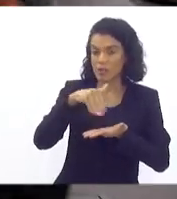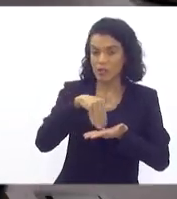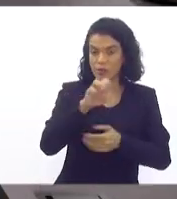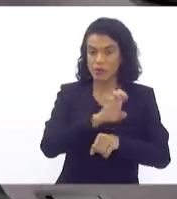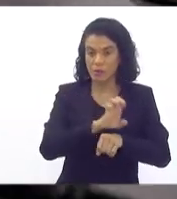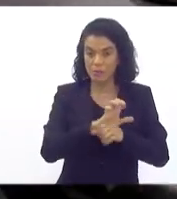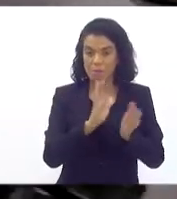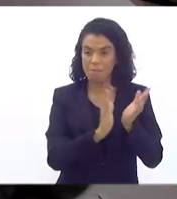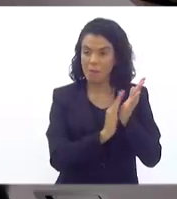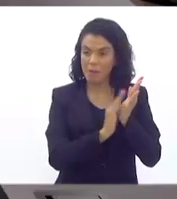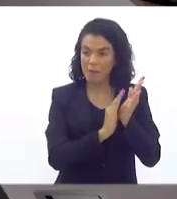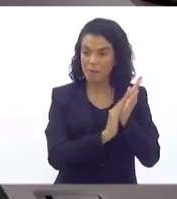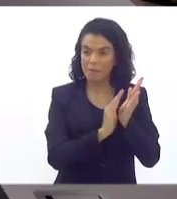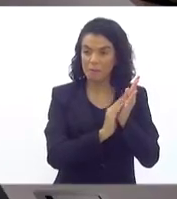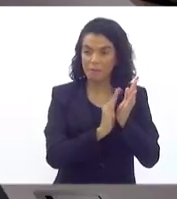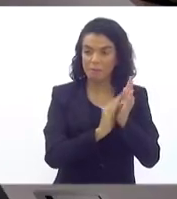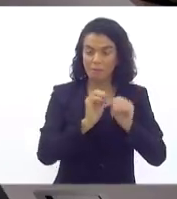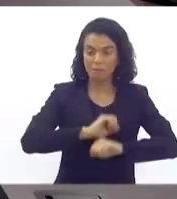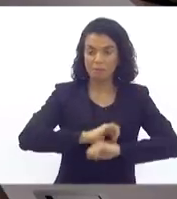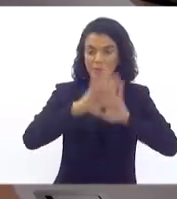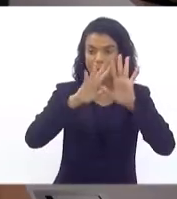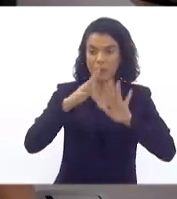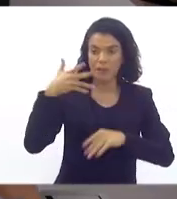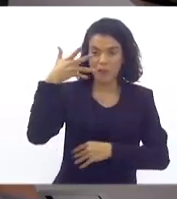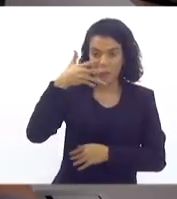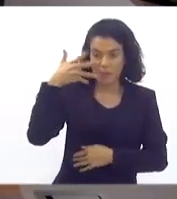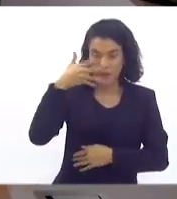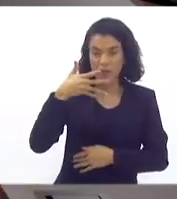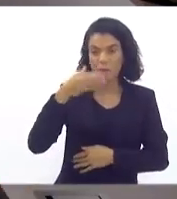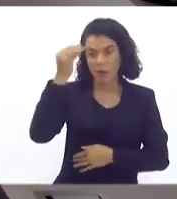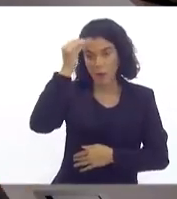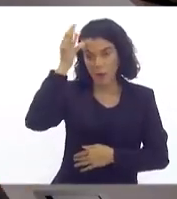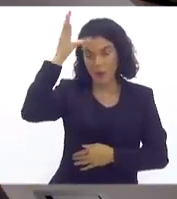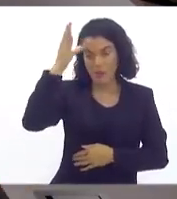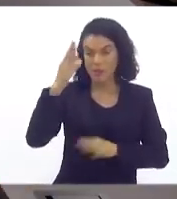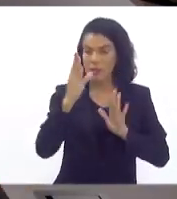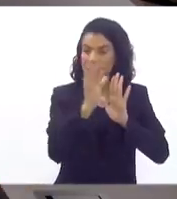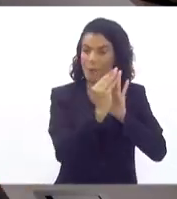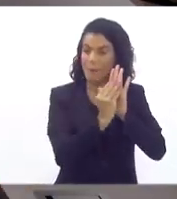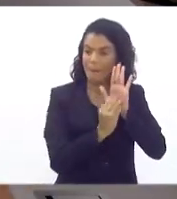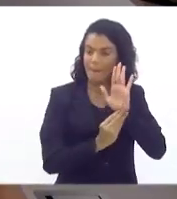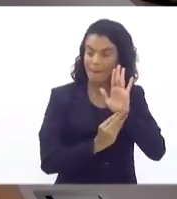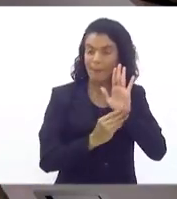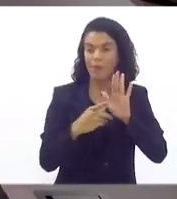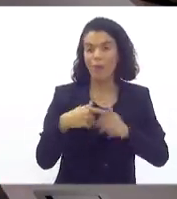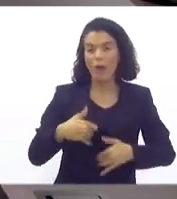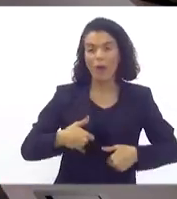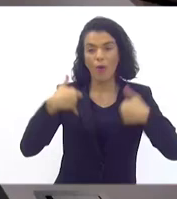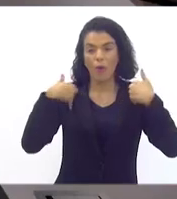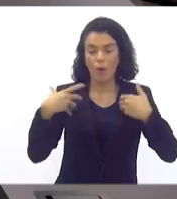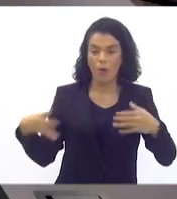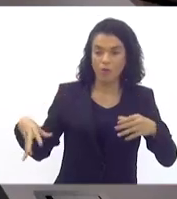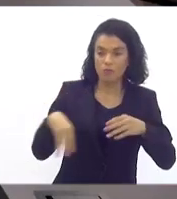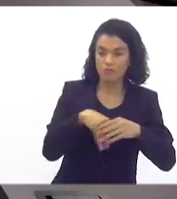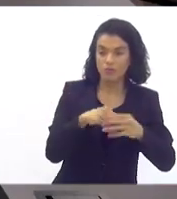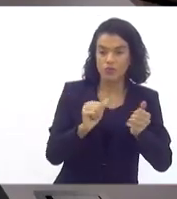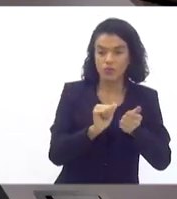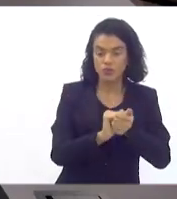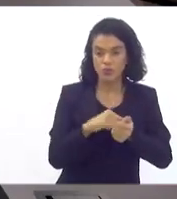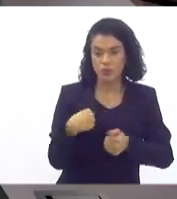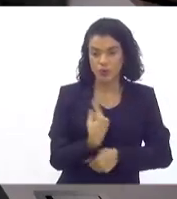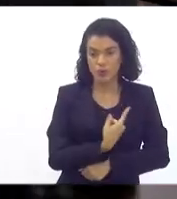Leal parabenizando a vossa excelência pela clareza da fala e pelo conhecimento da matéria é sempre uma honra ter uma excelência conosco aqui